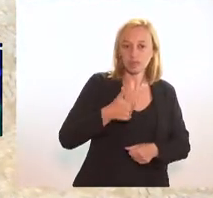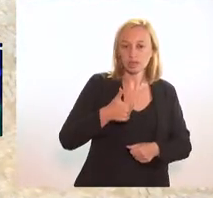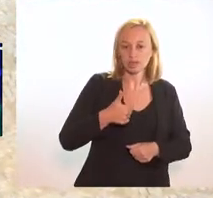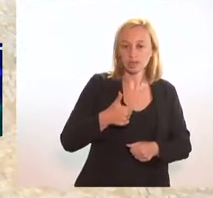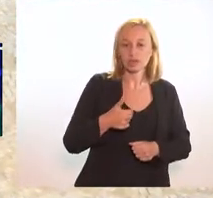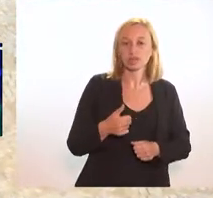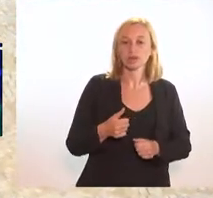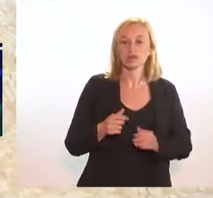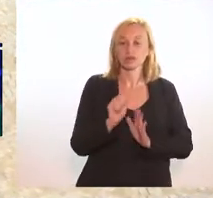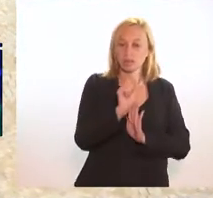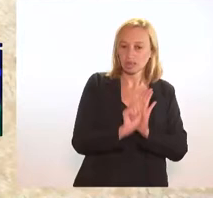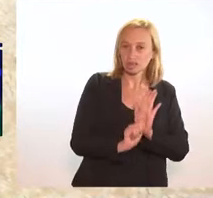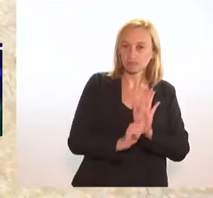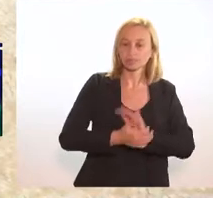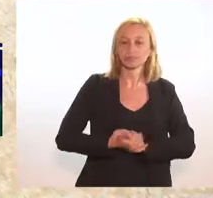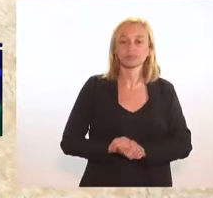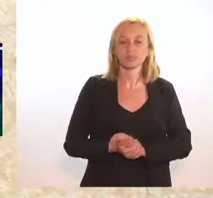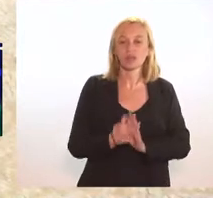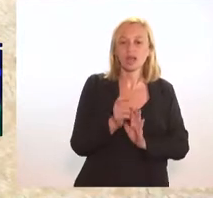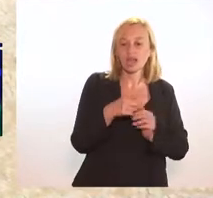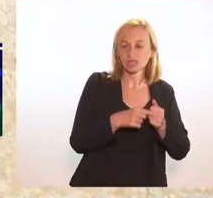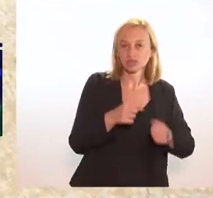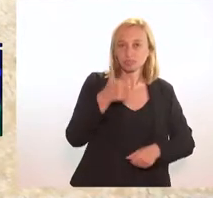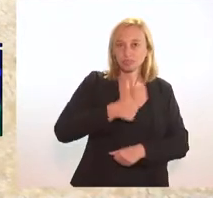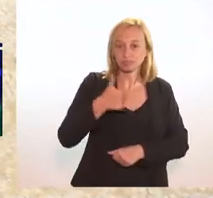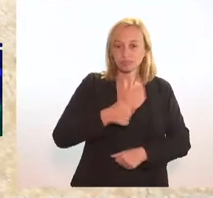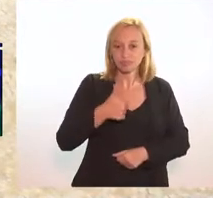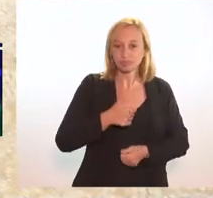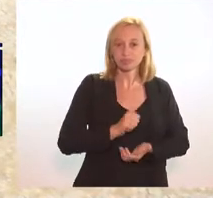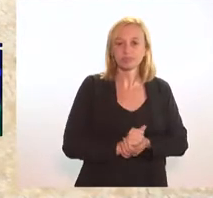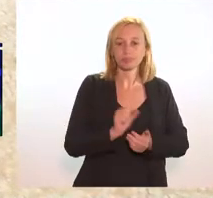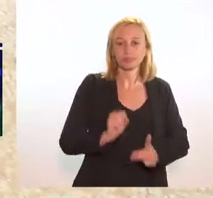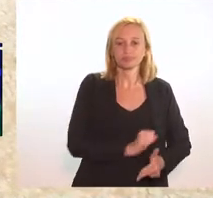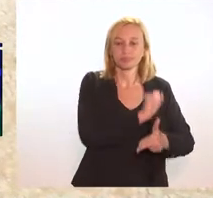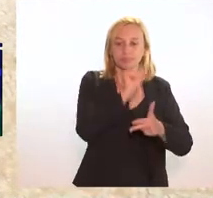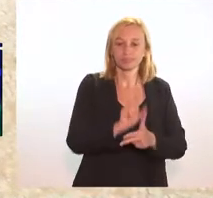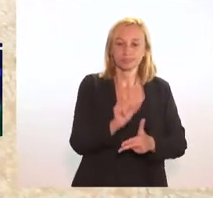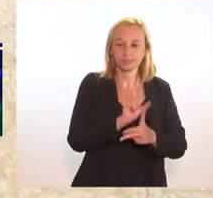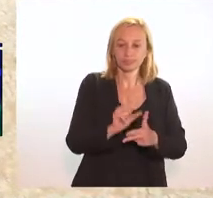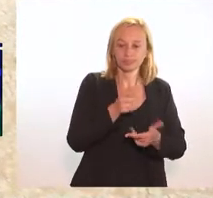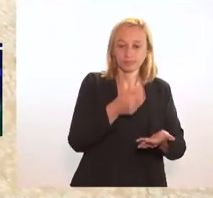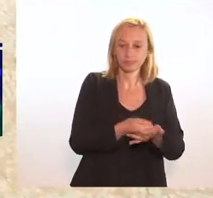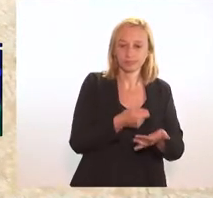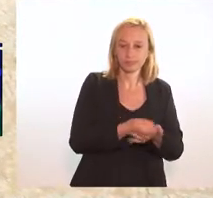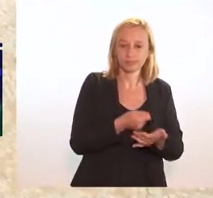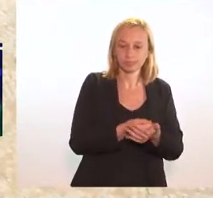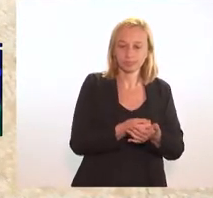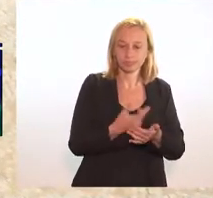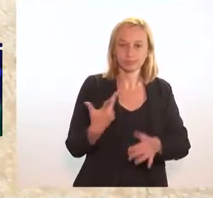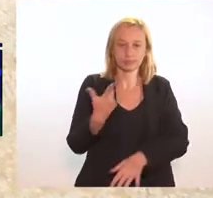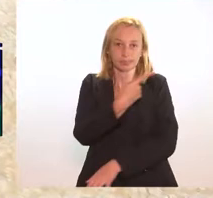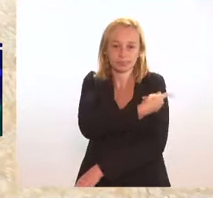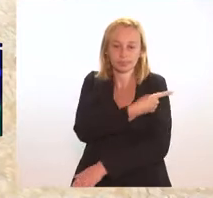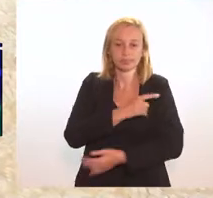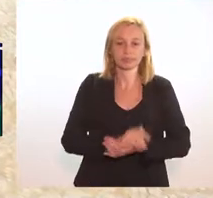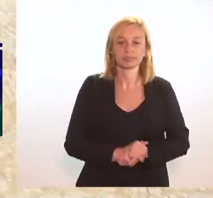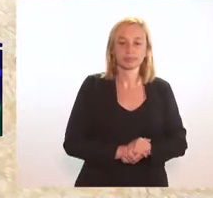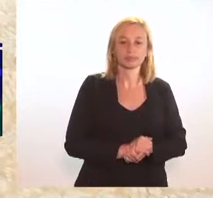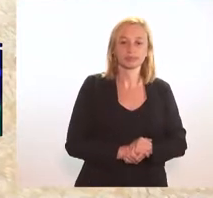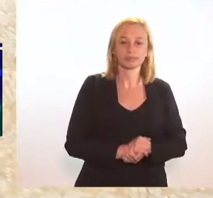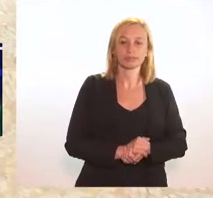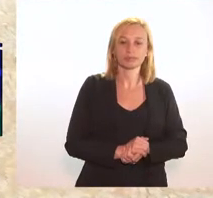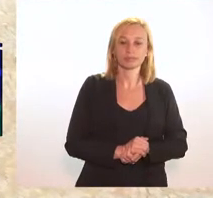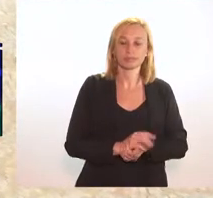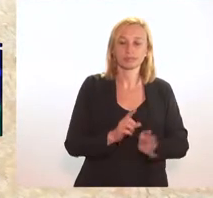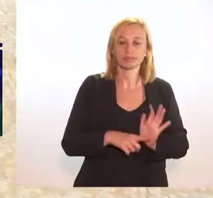a seguinte redação. Artigo 1º. Fica o Poder Executivo obrigado a promover a vacinação para a imunização